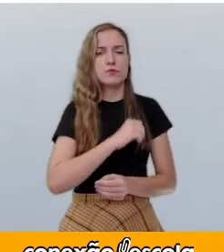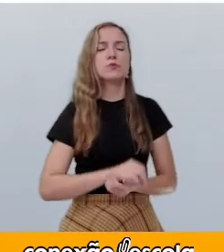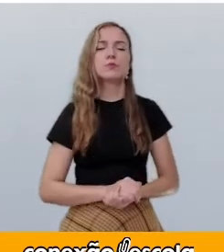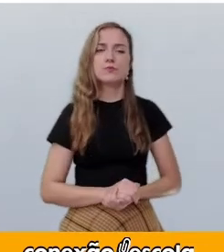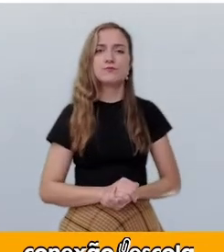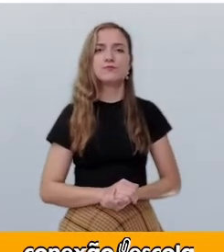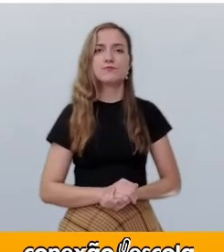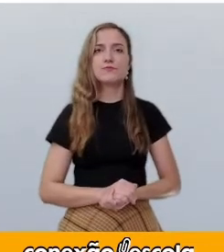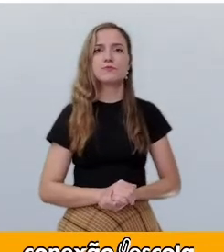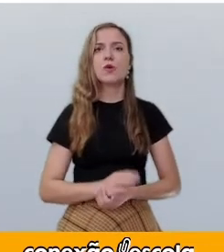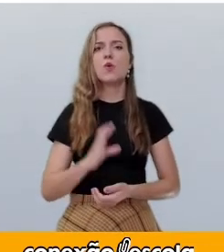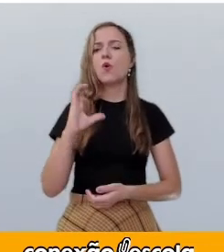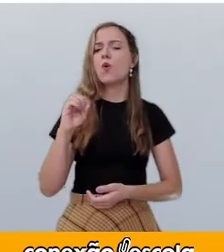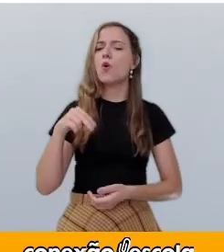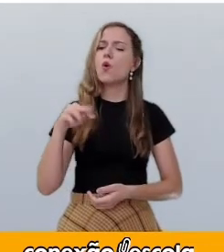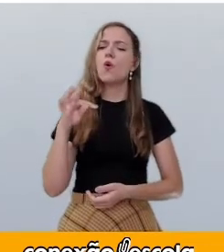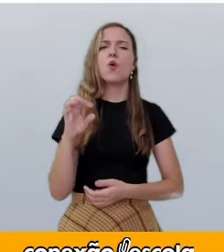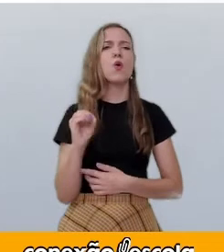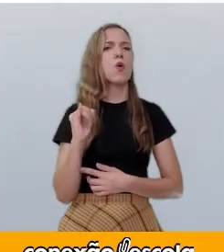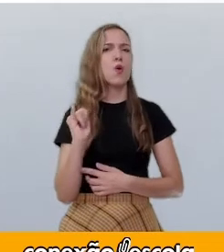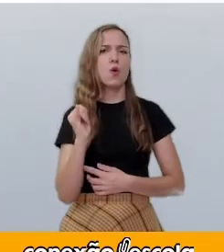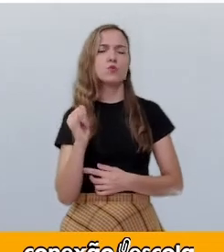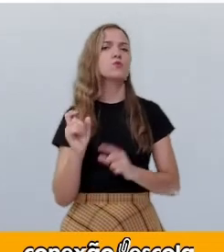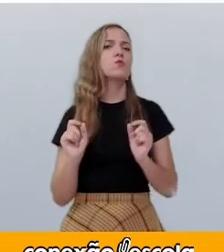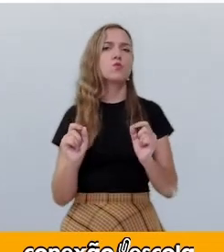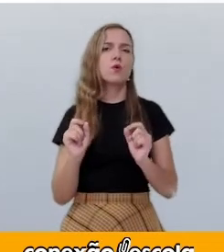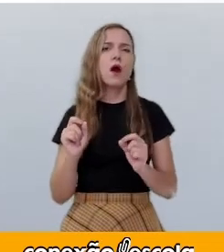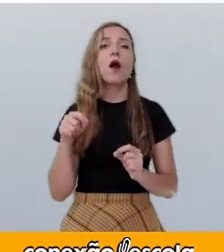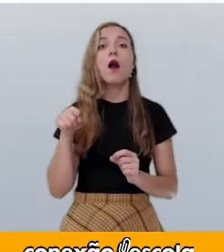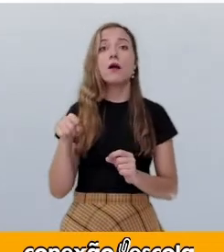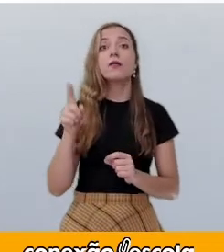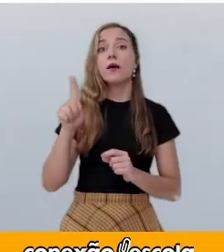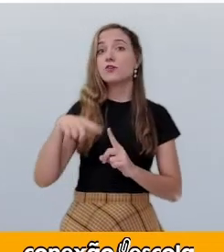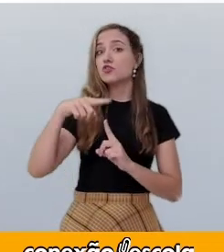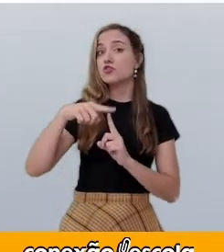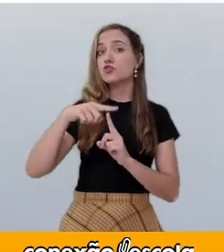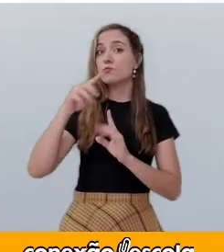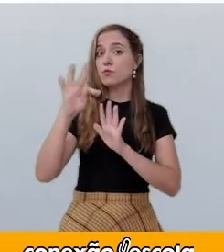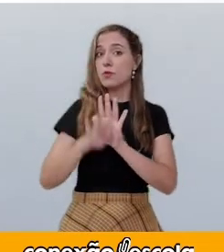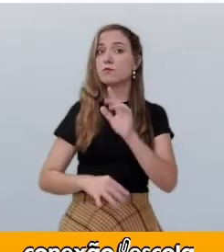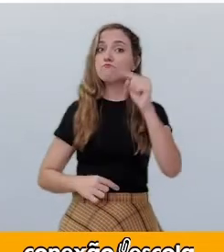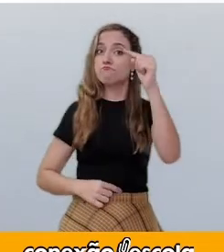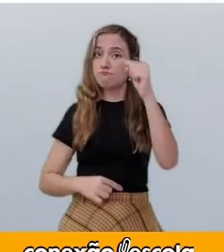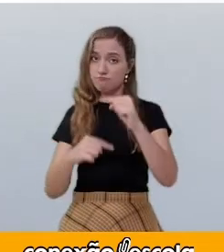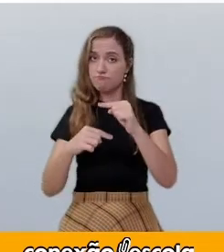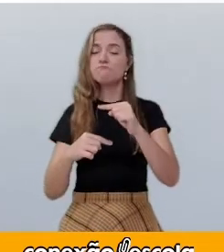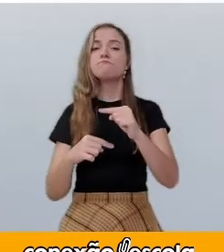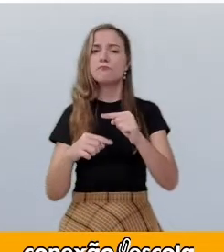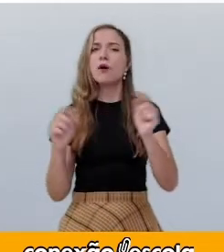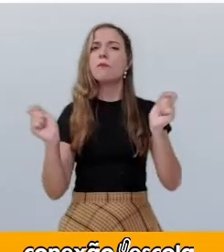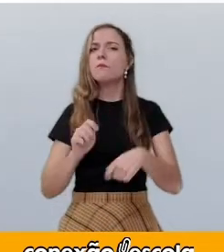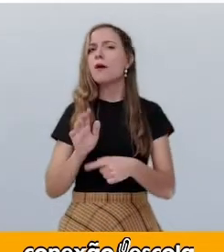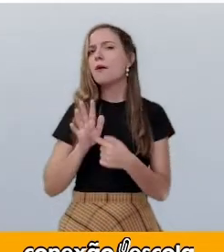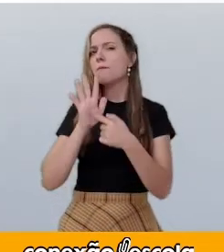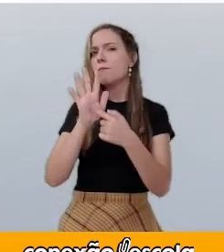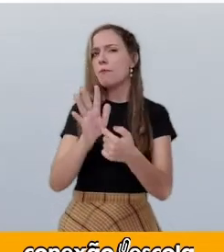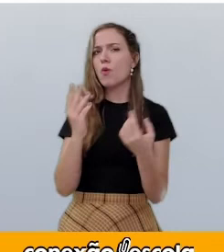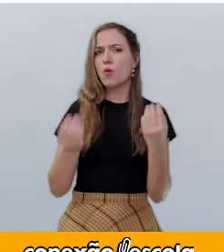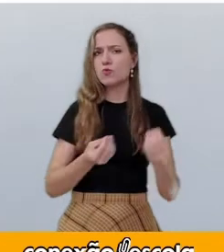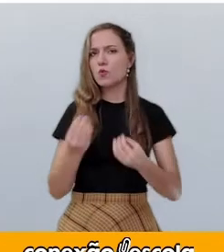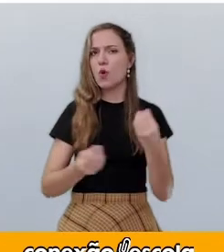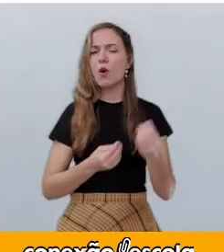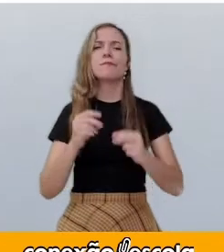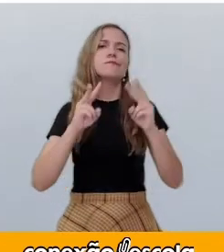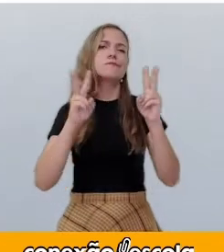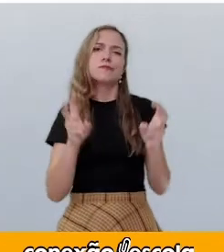o termo conto pode ser traduzido como um tipo de texto curto que aborda necessariamente